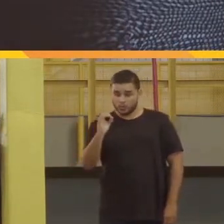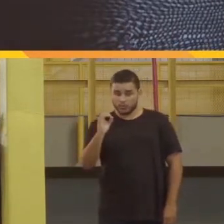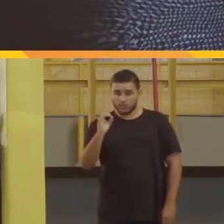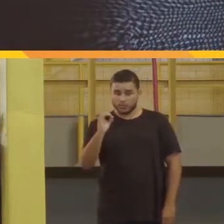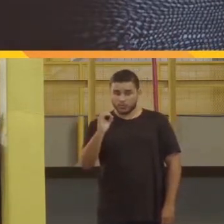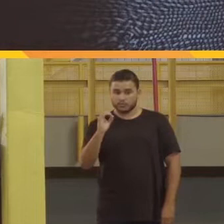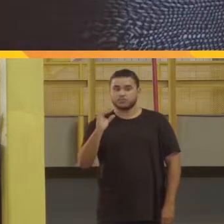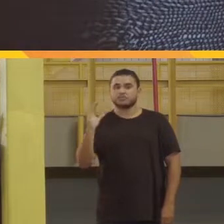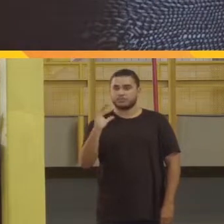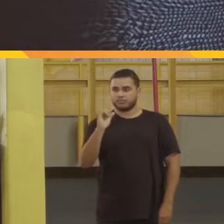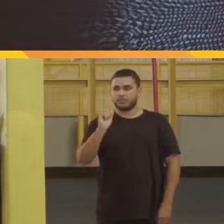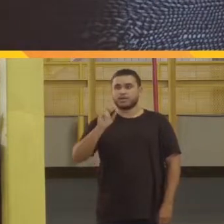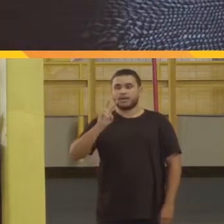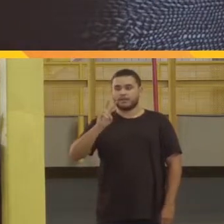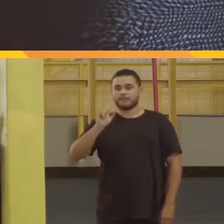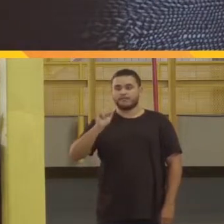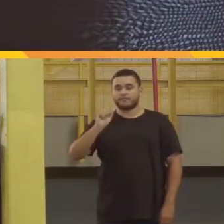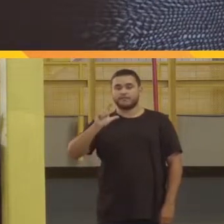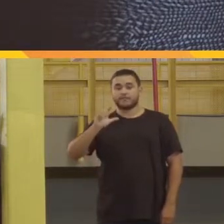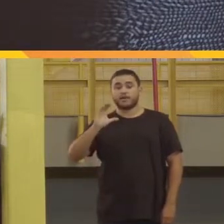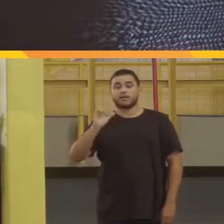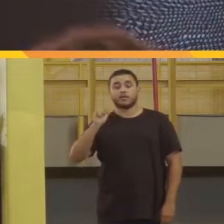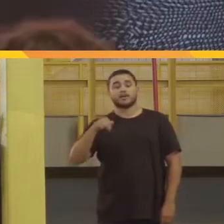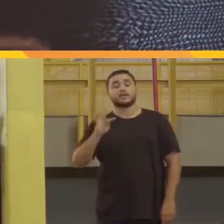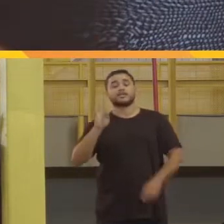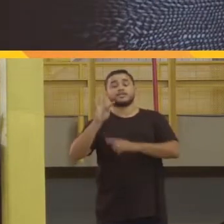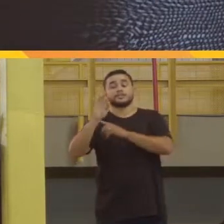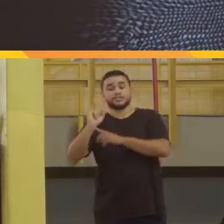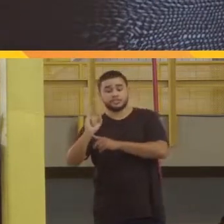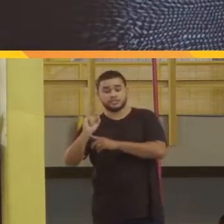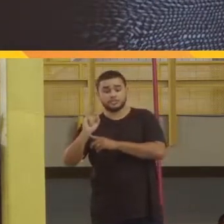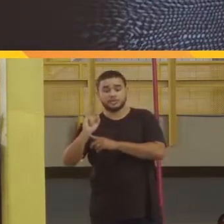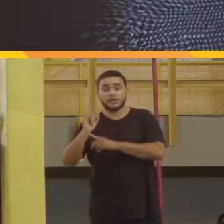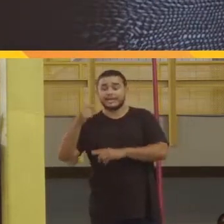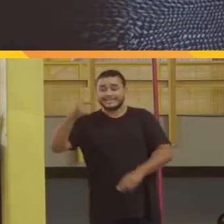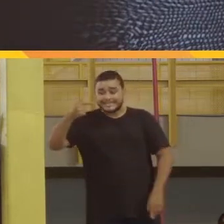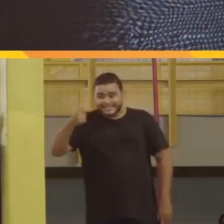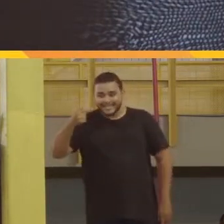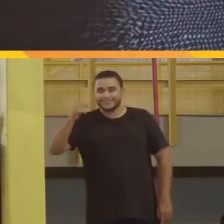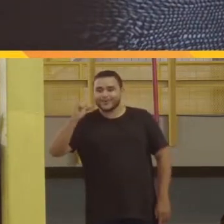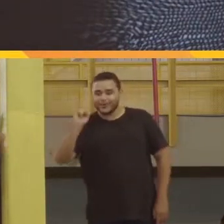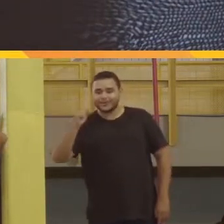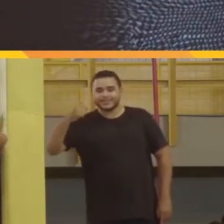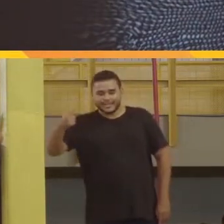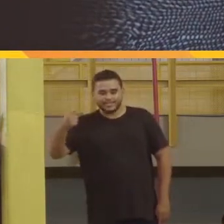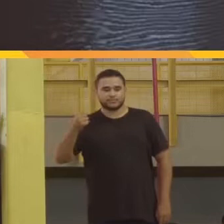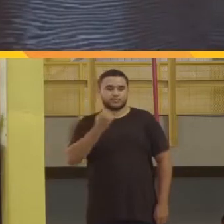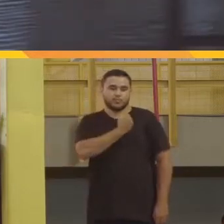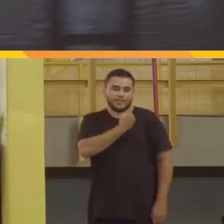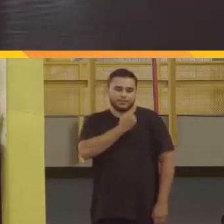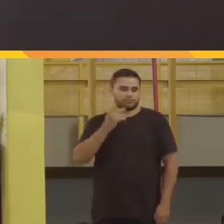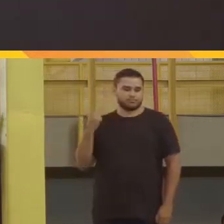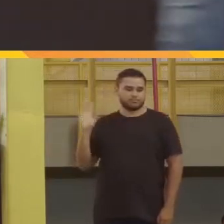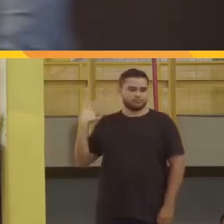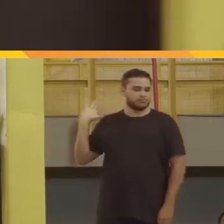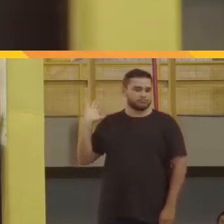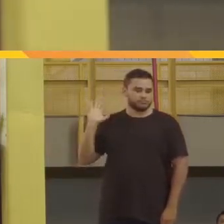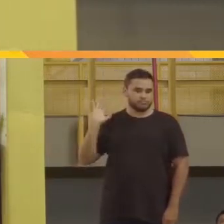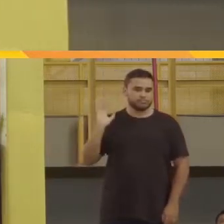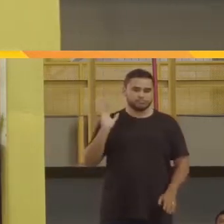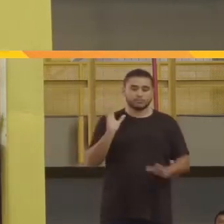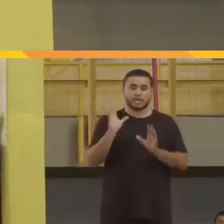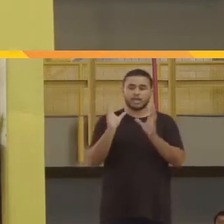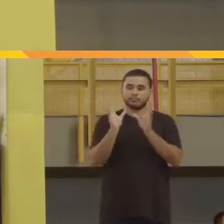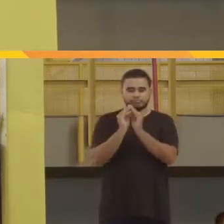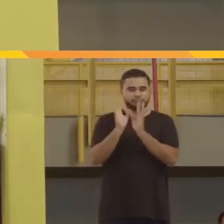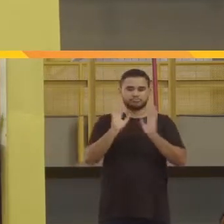787. 787. Tiago Cavalcante 787. Procura no Instagram. Professor Pedro Israel. Bem, eu